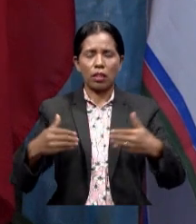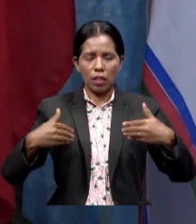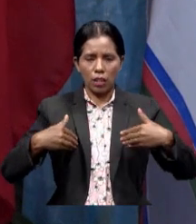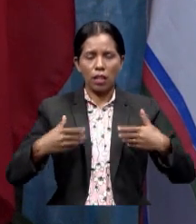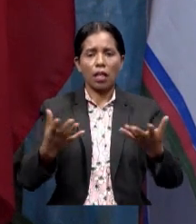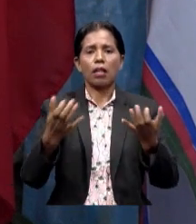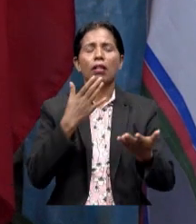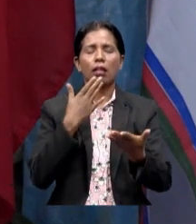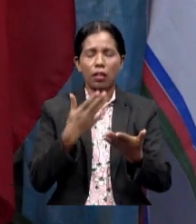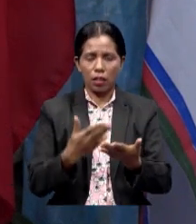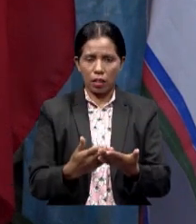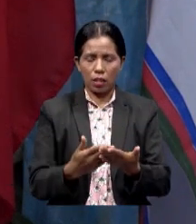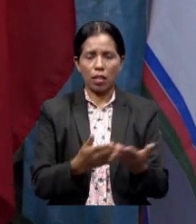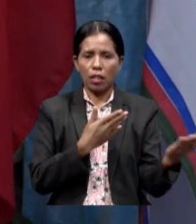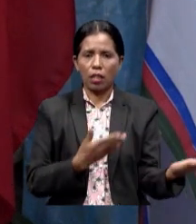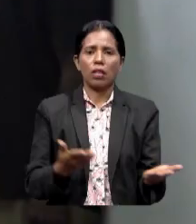tetebes.